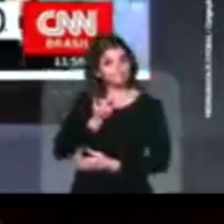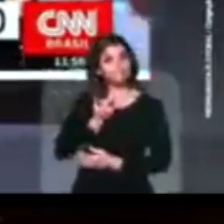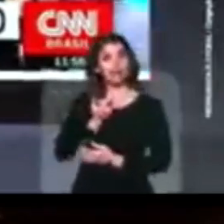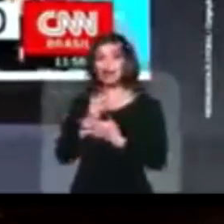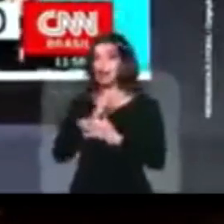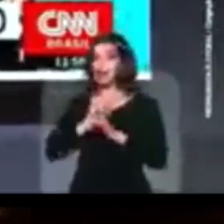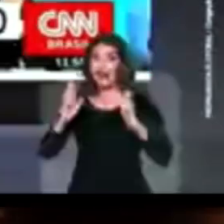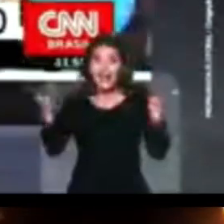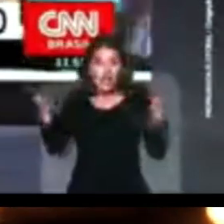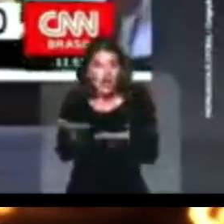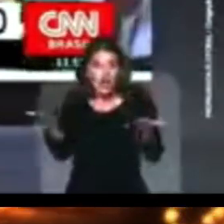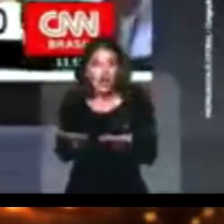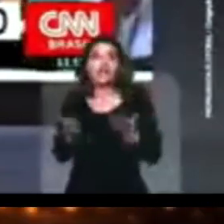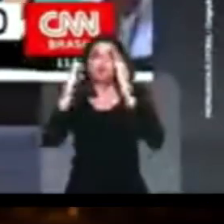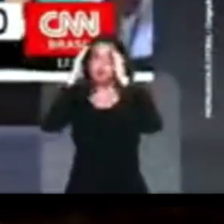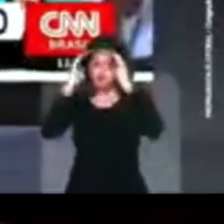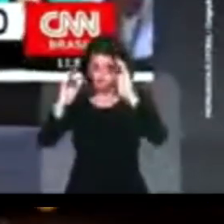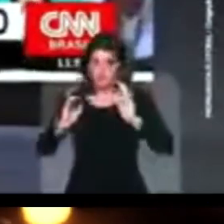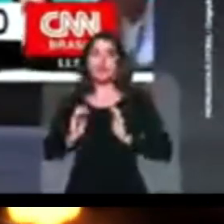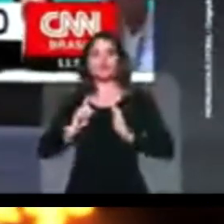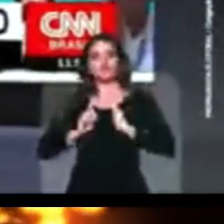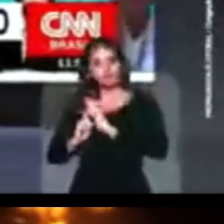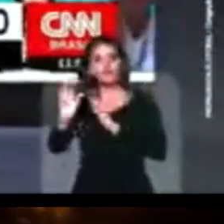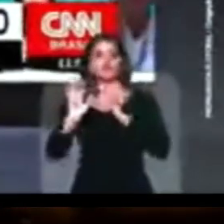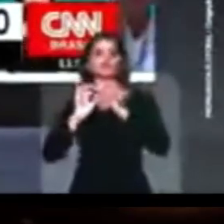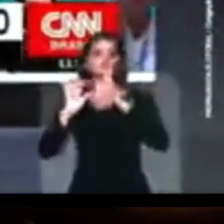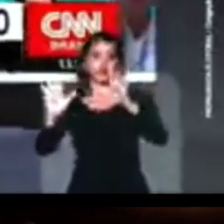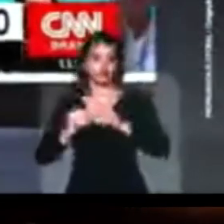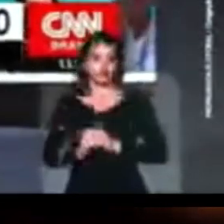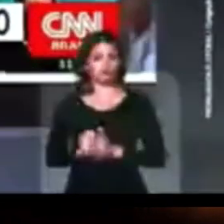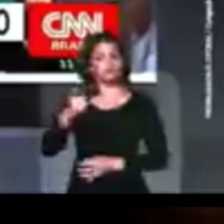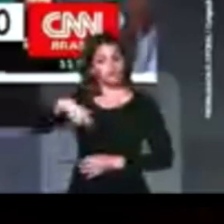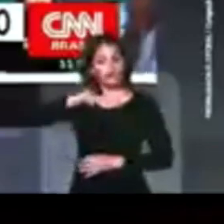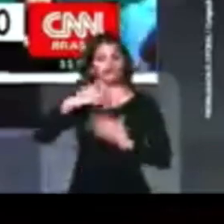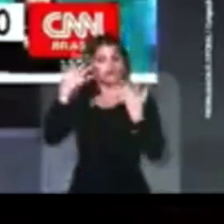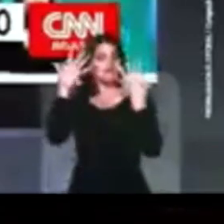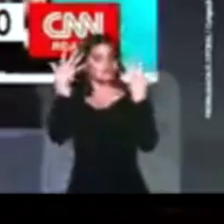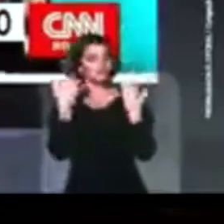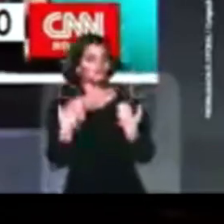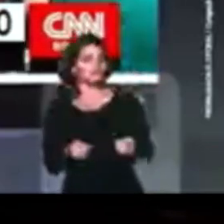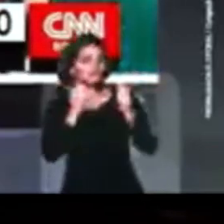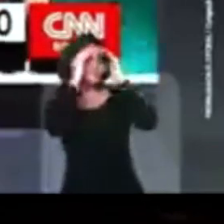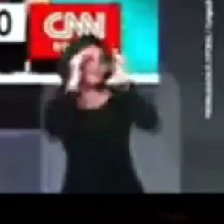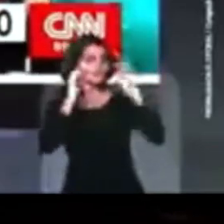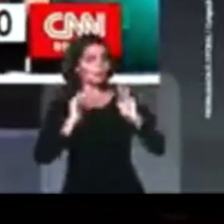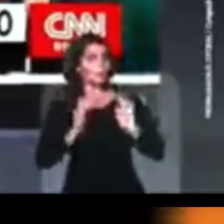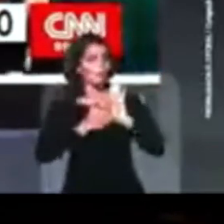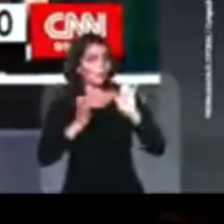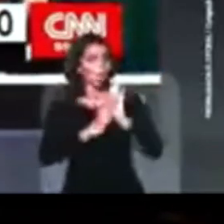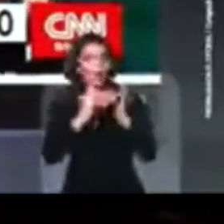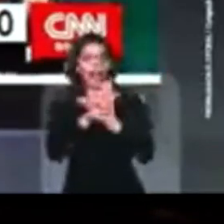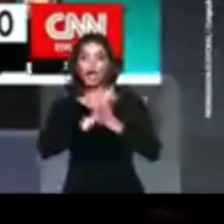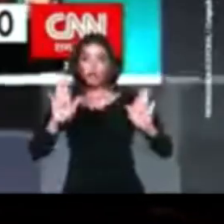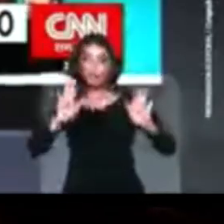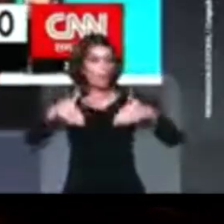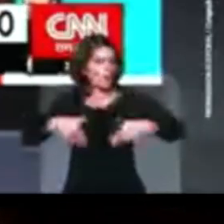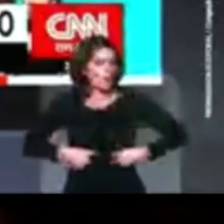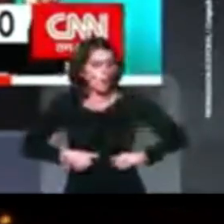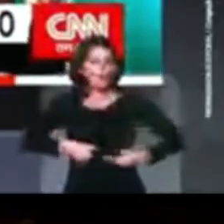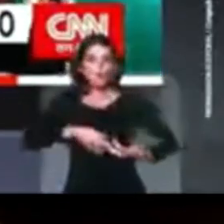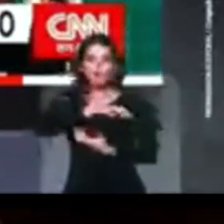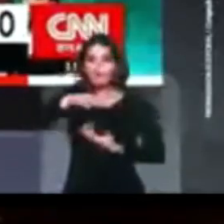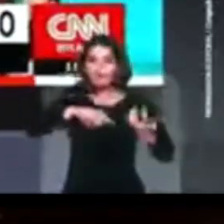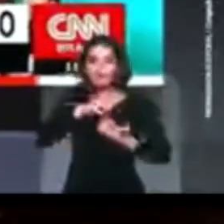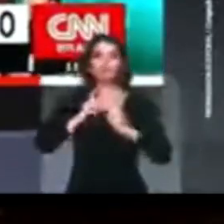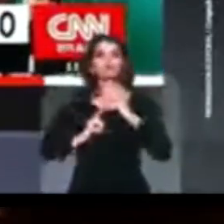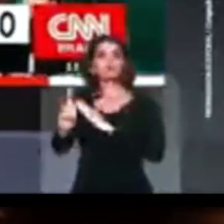a greve de fome agora e vocês vão ser soltos. E eles respeitaram a proposta, parar a greve